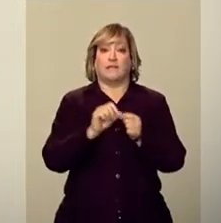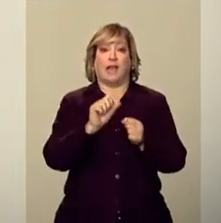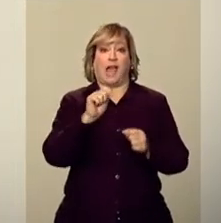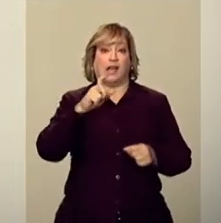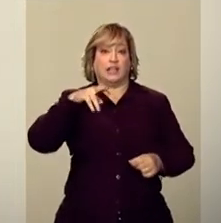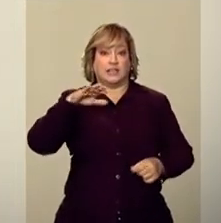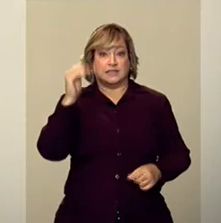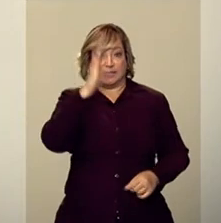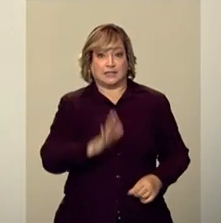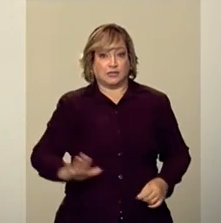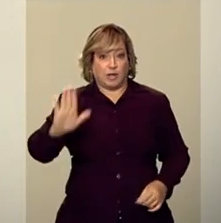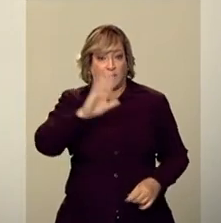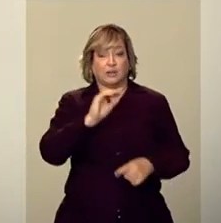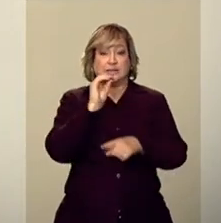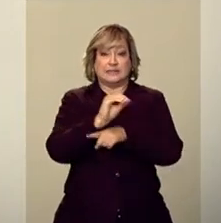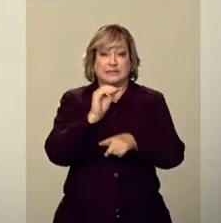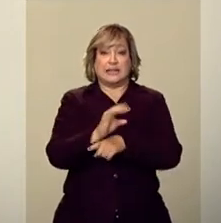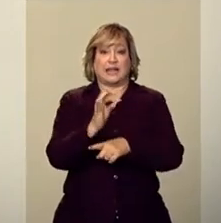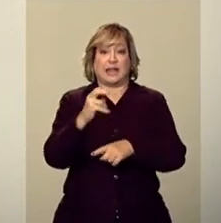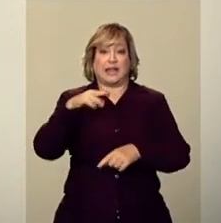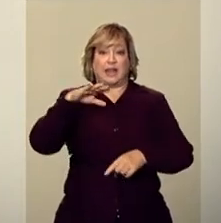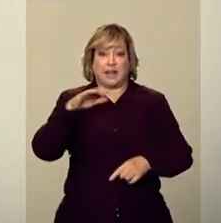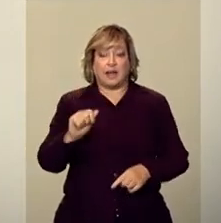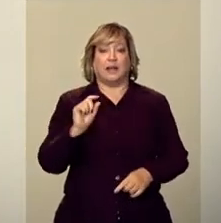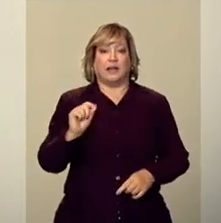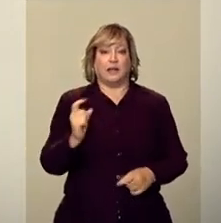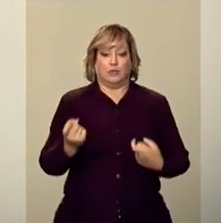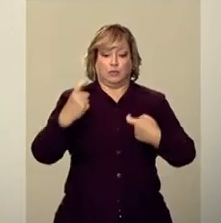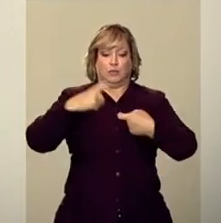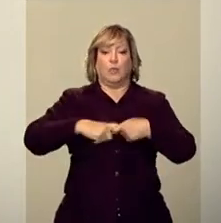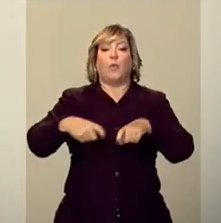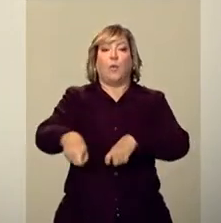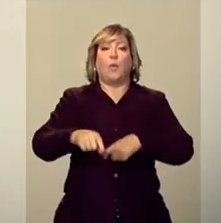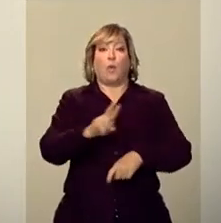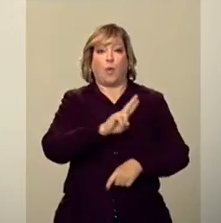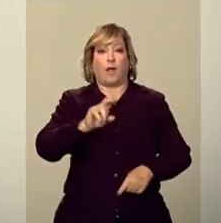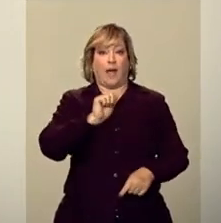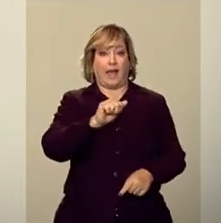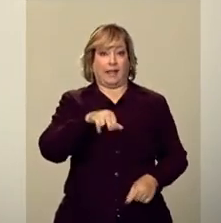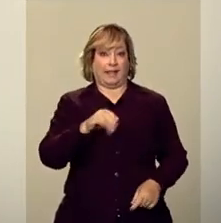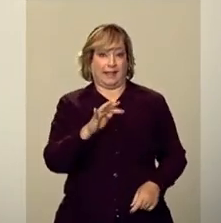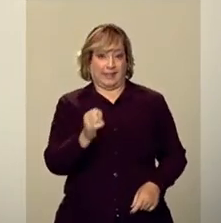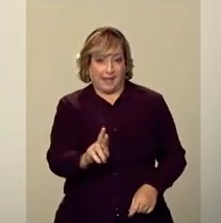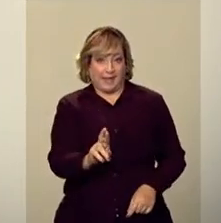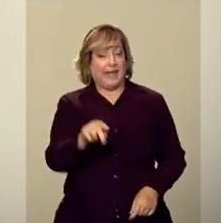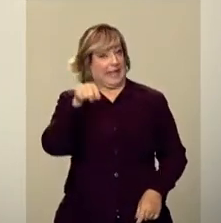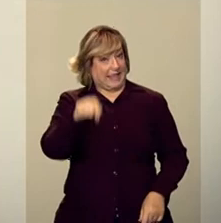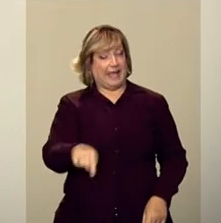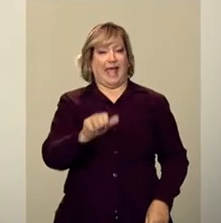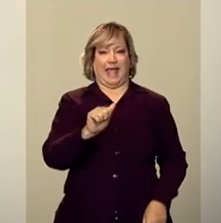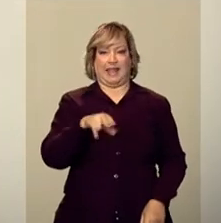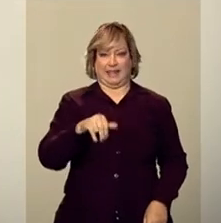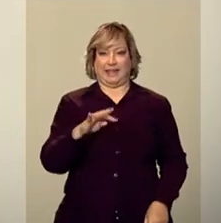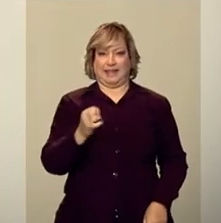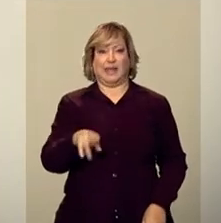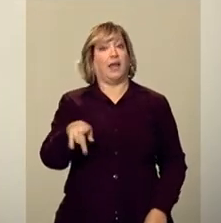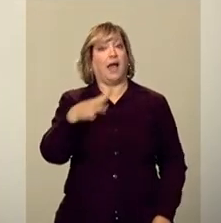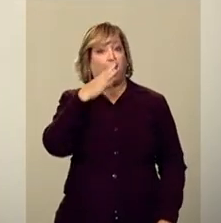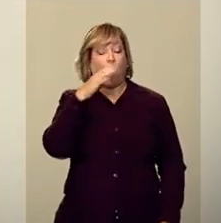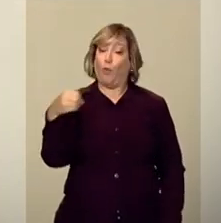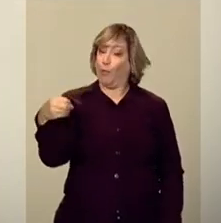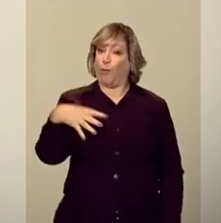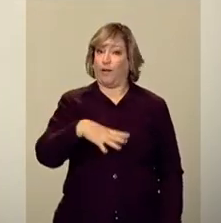nacional de assistência técnica e extensão rural na terra a na terra é uma novidade